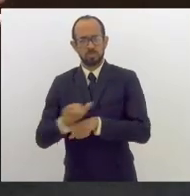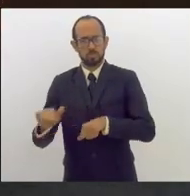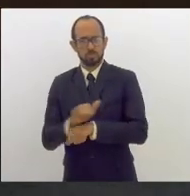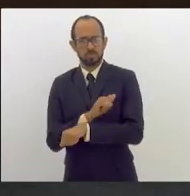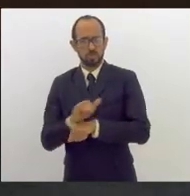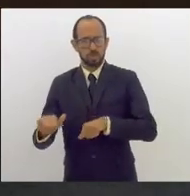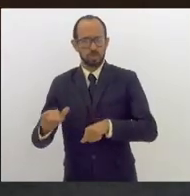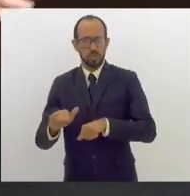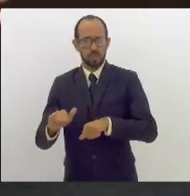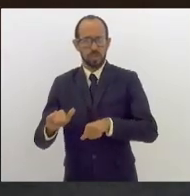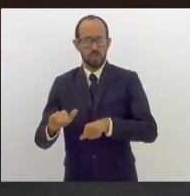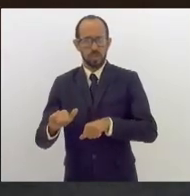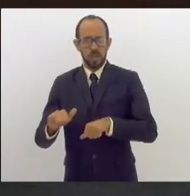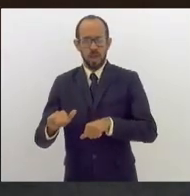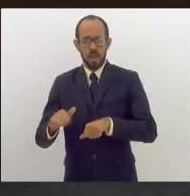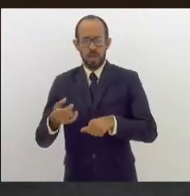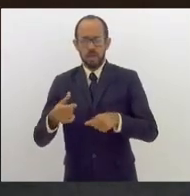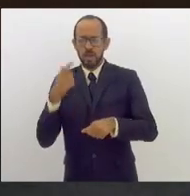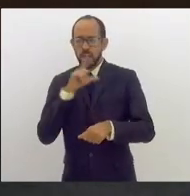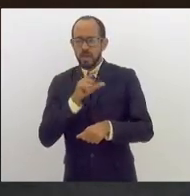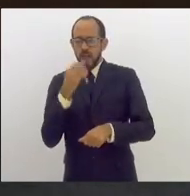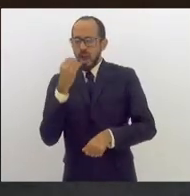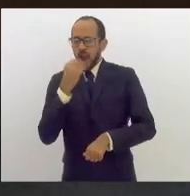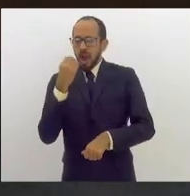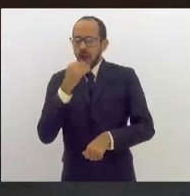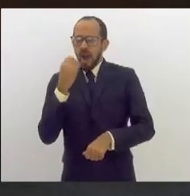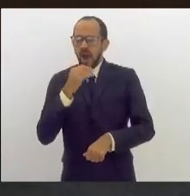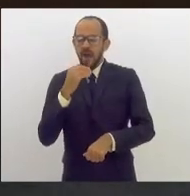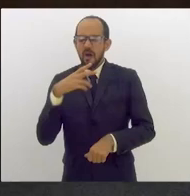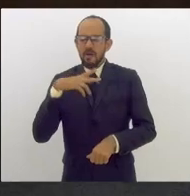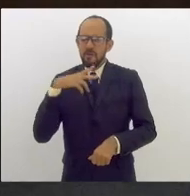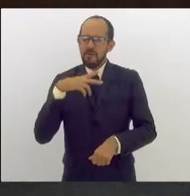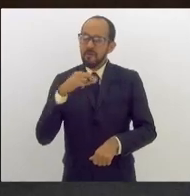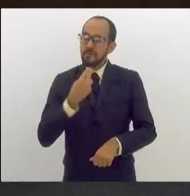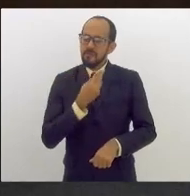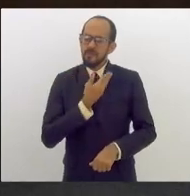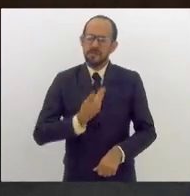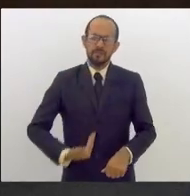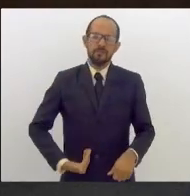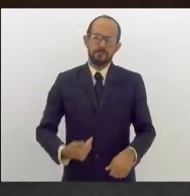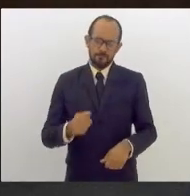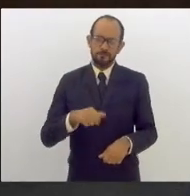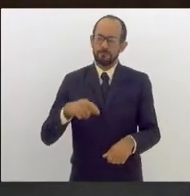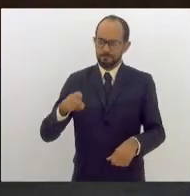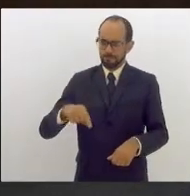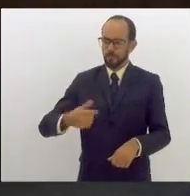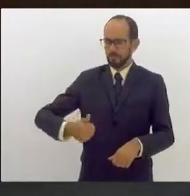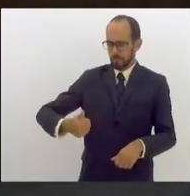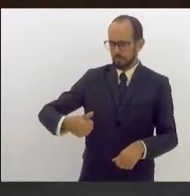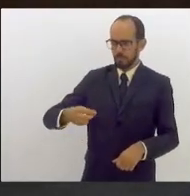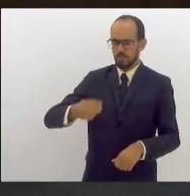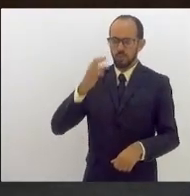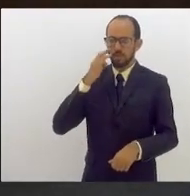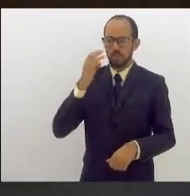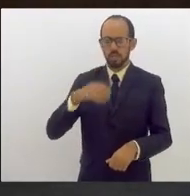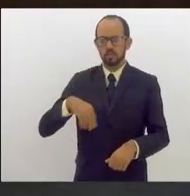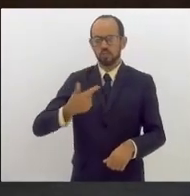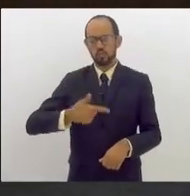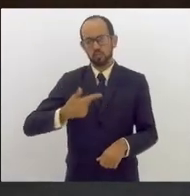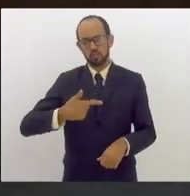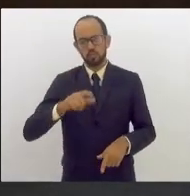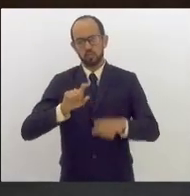do setor privado ou do setor público isso é o primeiro elemento que eu queria destacar senhor Deputado waldeck Carneiro é o segundo elemento